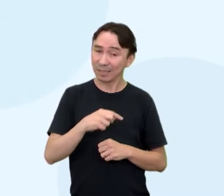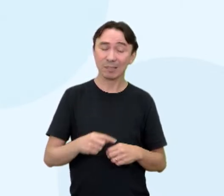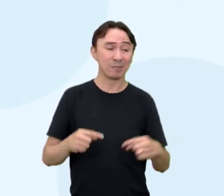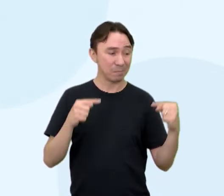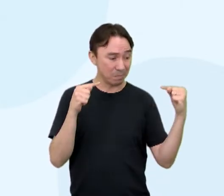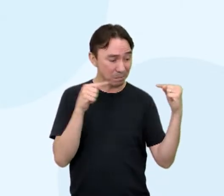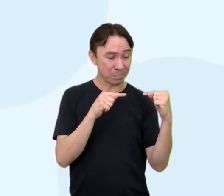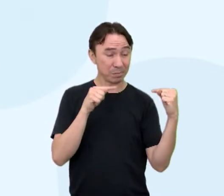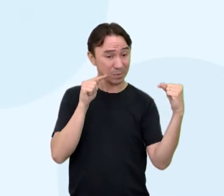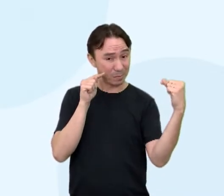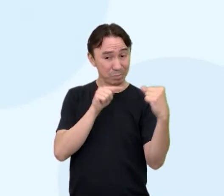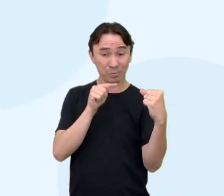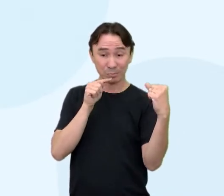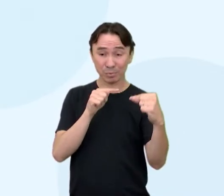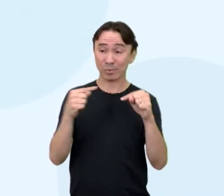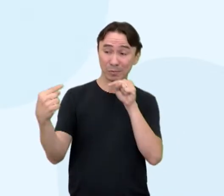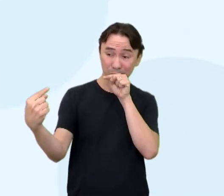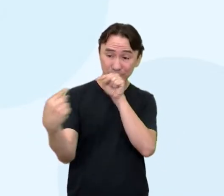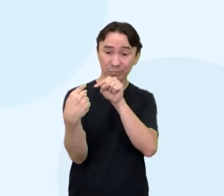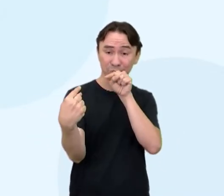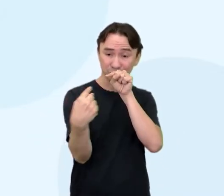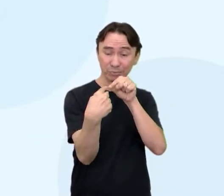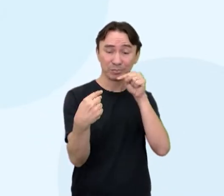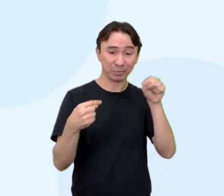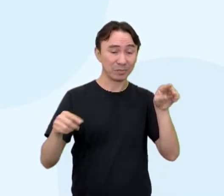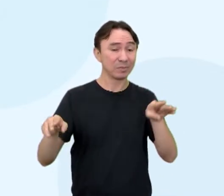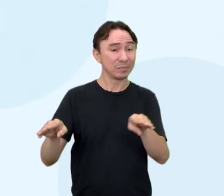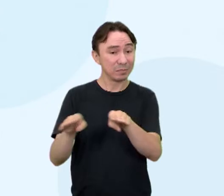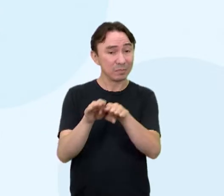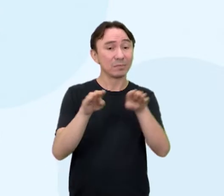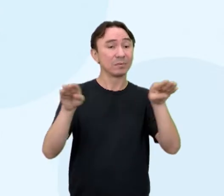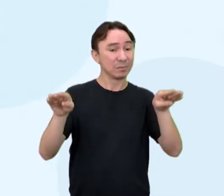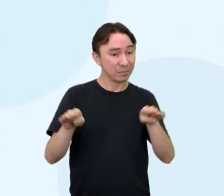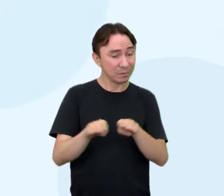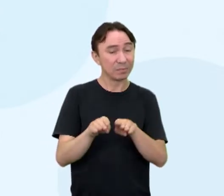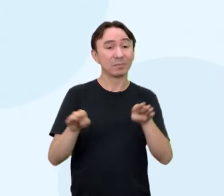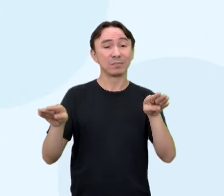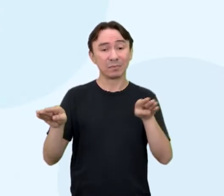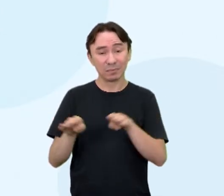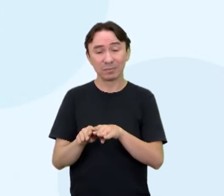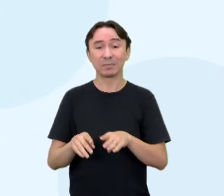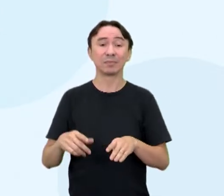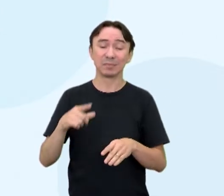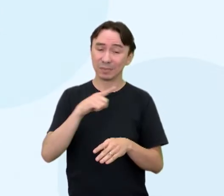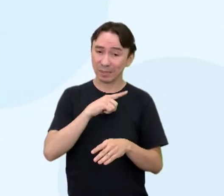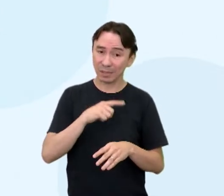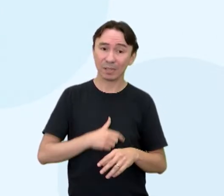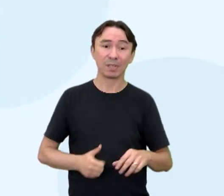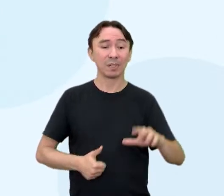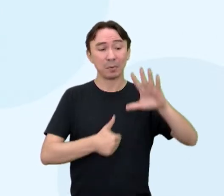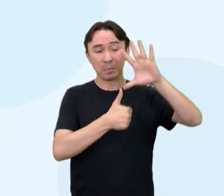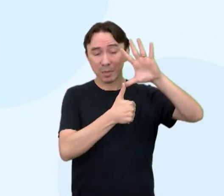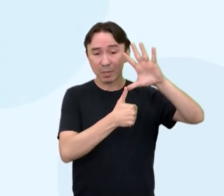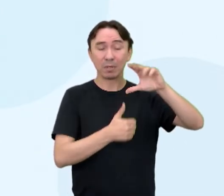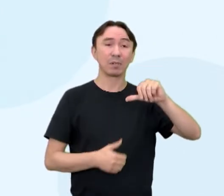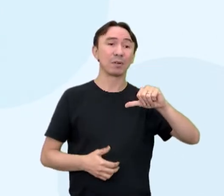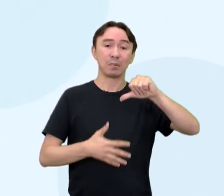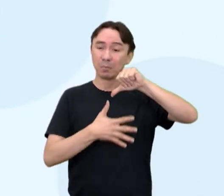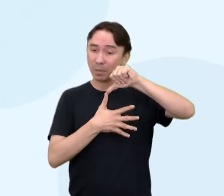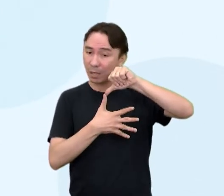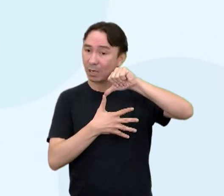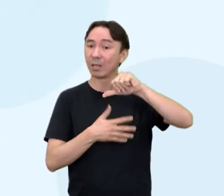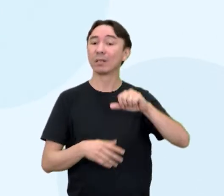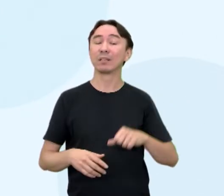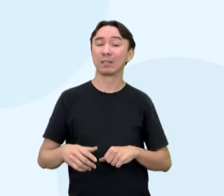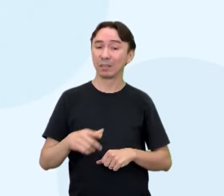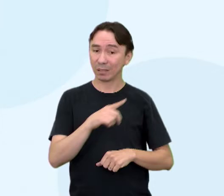planeta. Então ele pega a região lá do oeste, né, mostrando a região da América, pega a região da Europa, né, pega